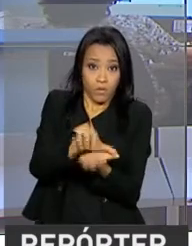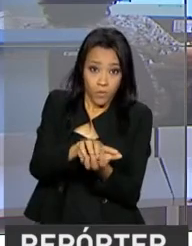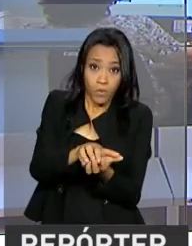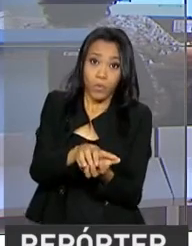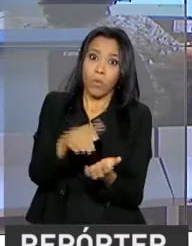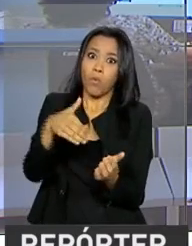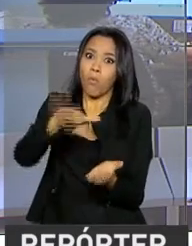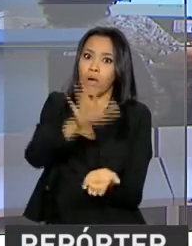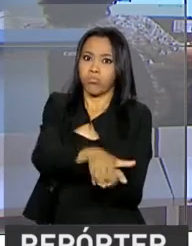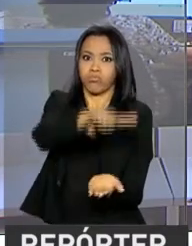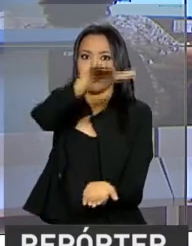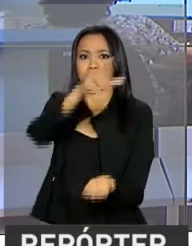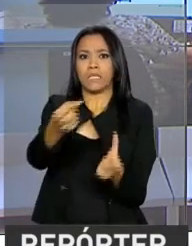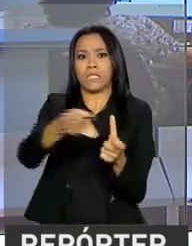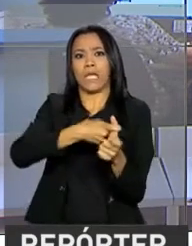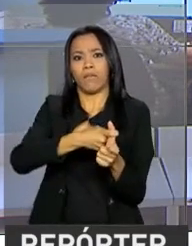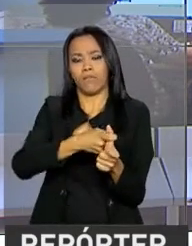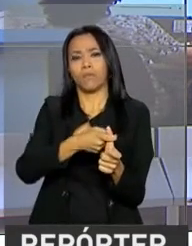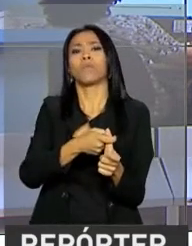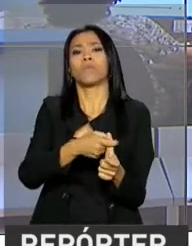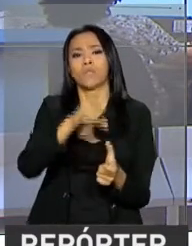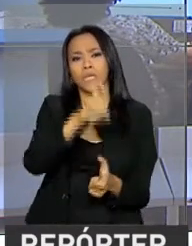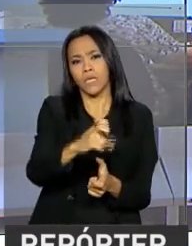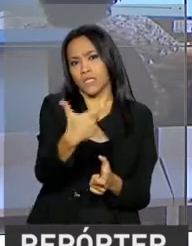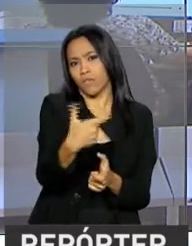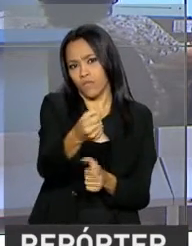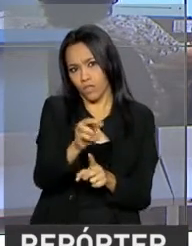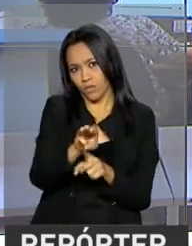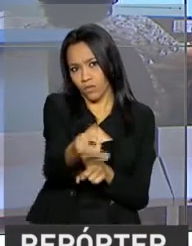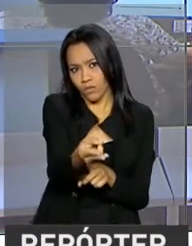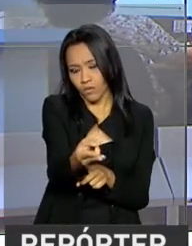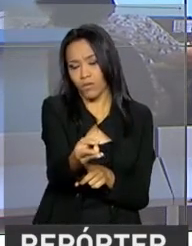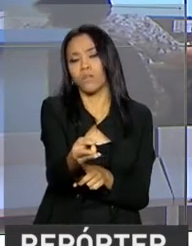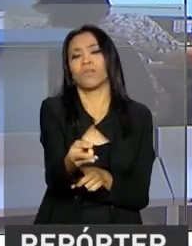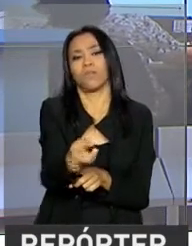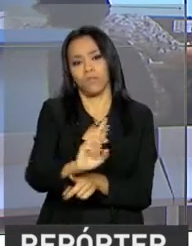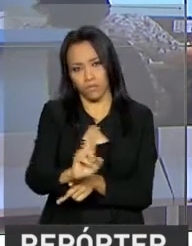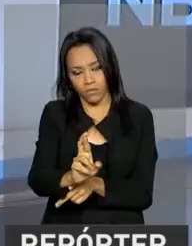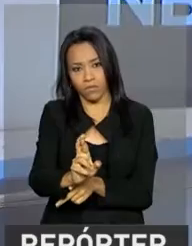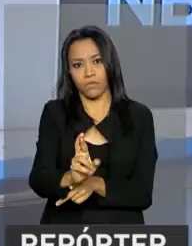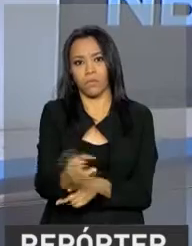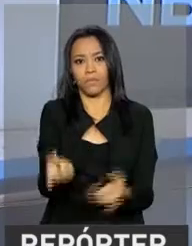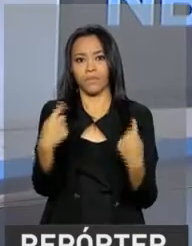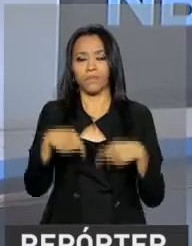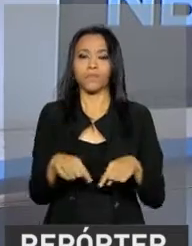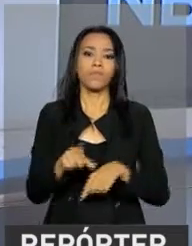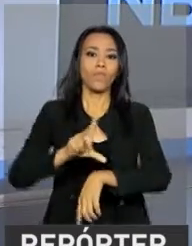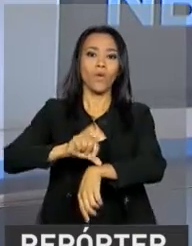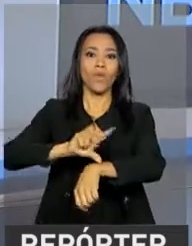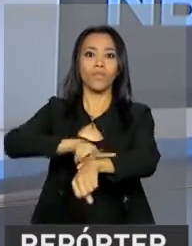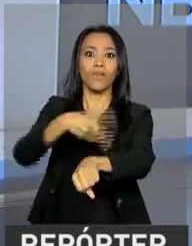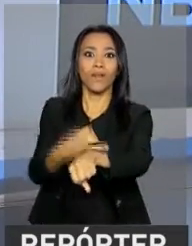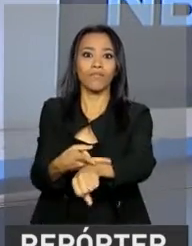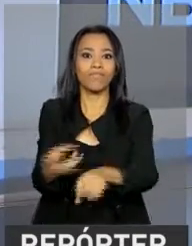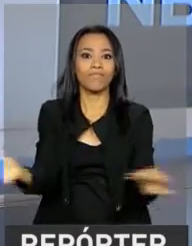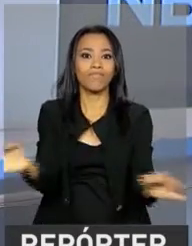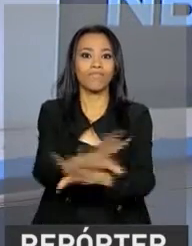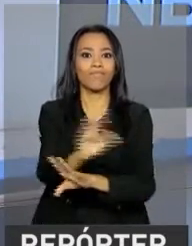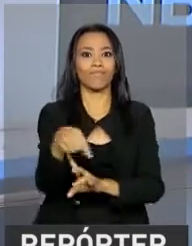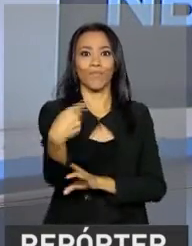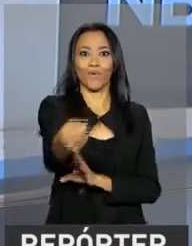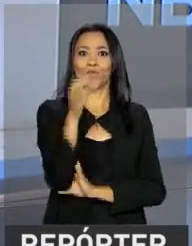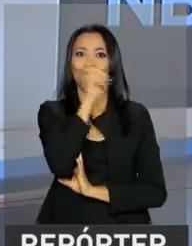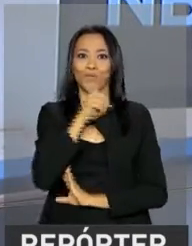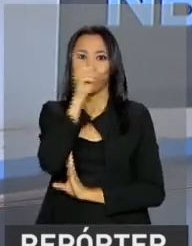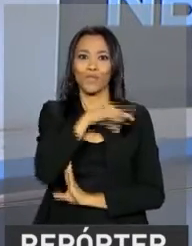maior volume de débito cerca de 520 milhões de reais e horário de verão termina no próximo domingo